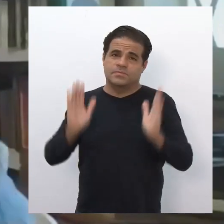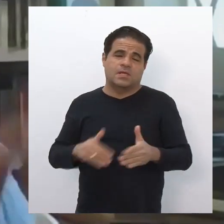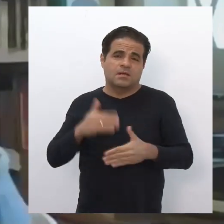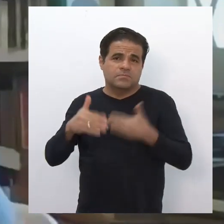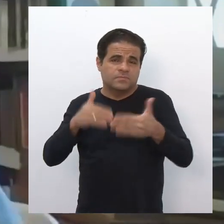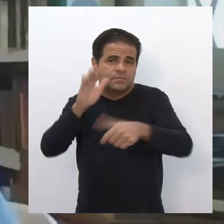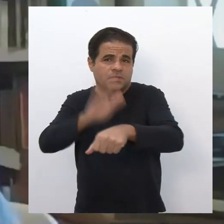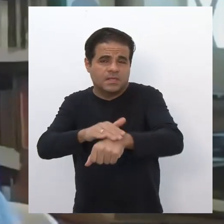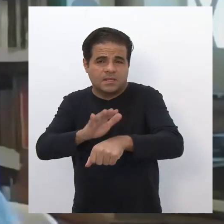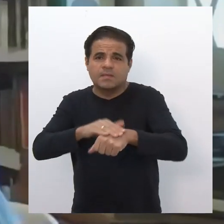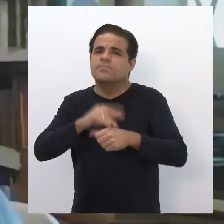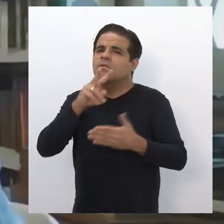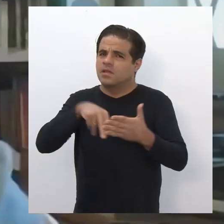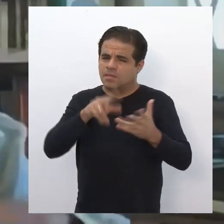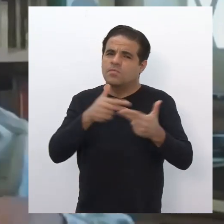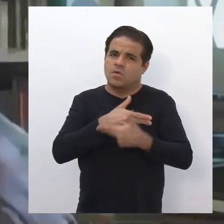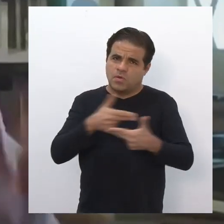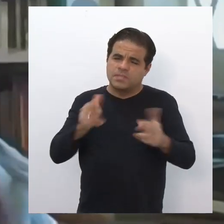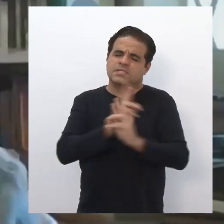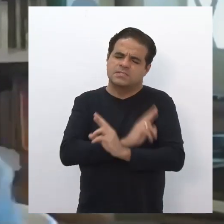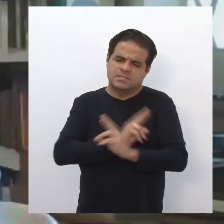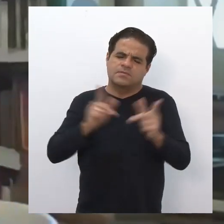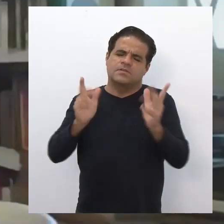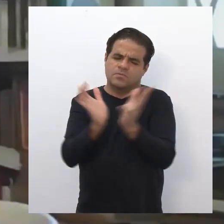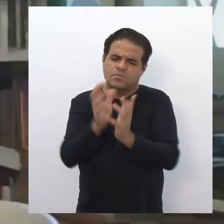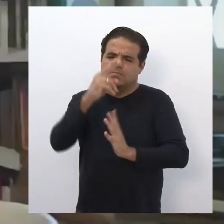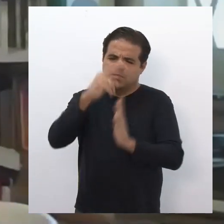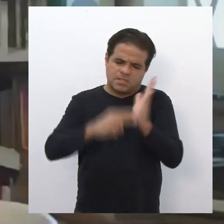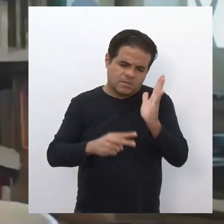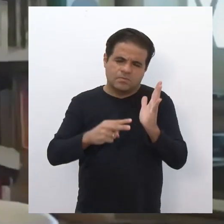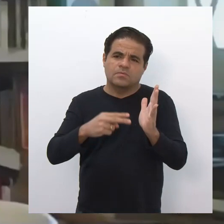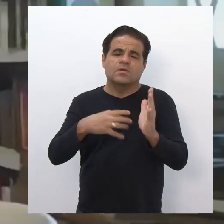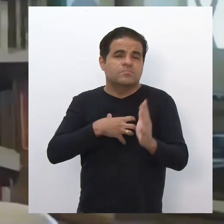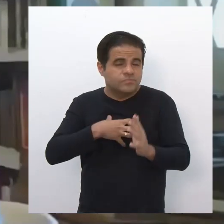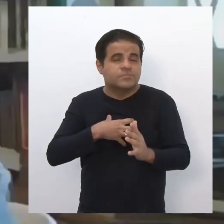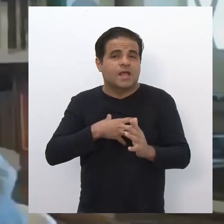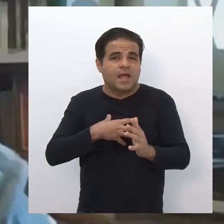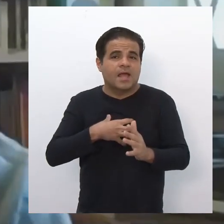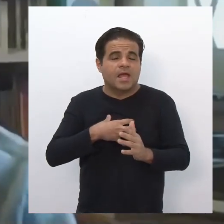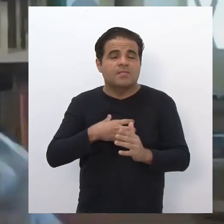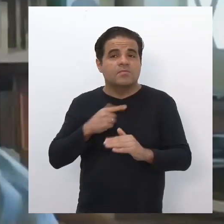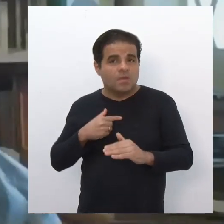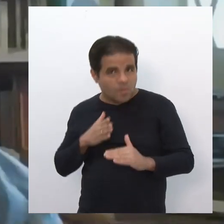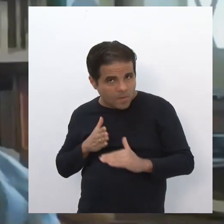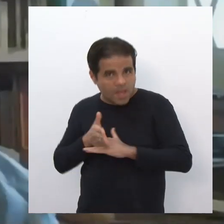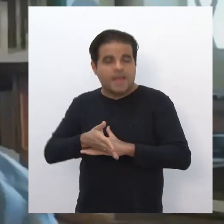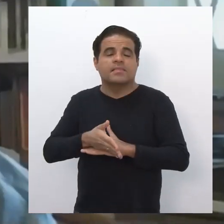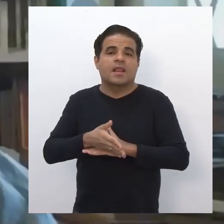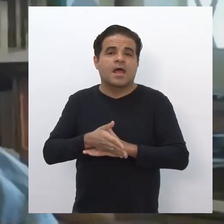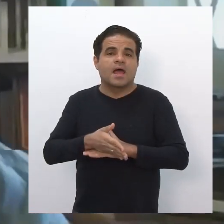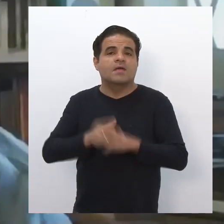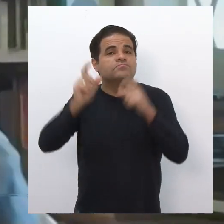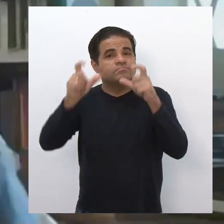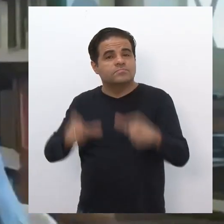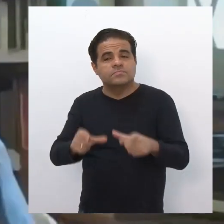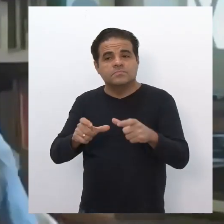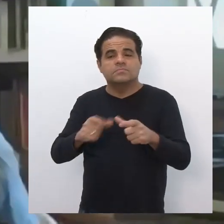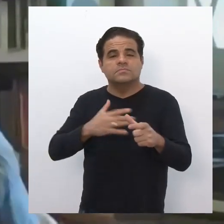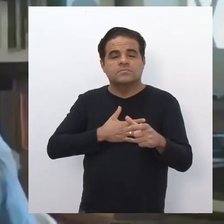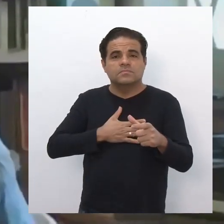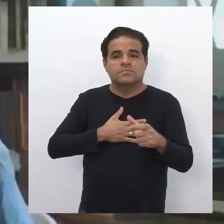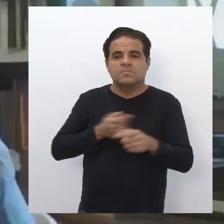tempo, e lemos coisas diferentes. Então, um clube de leitura é um jeito de eu entrar numa caverna com a